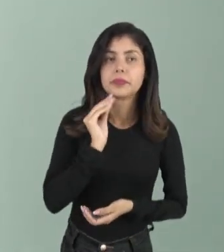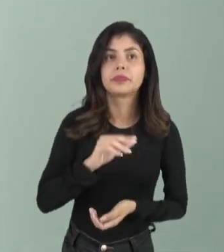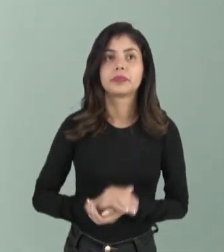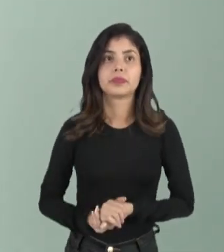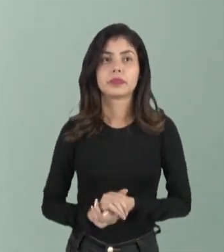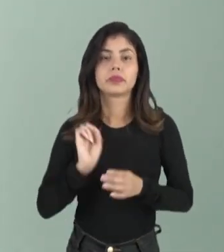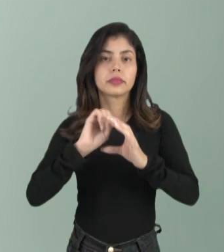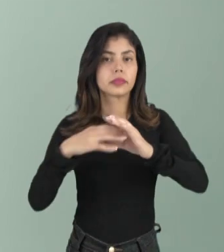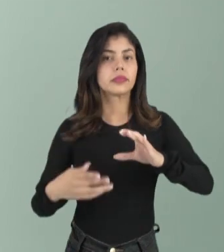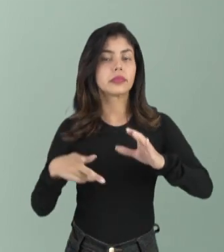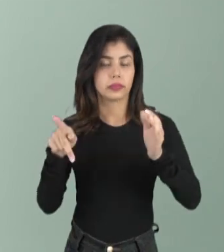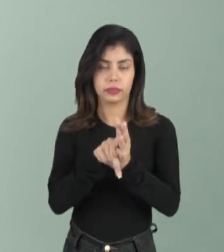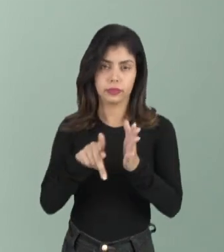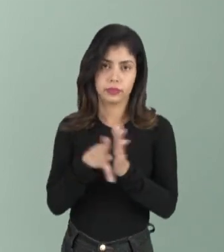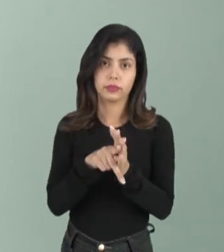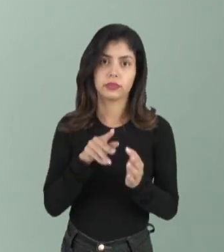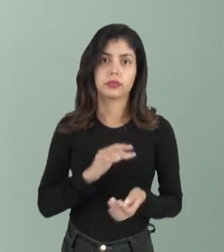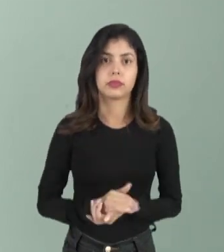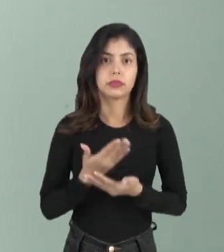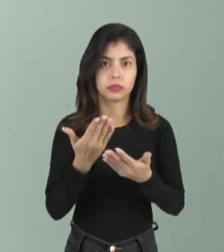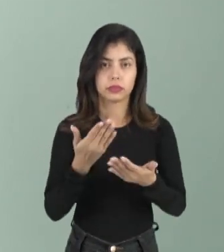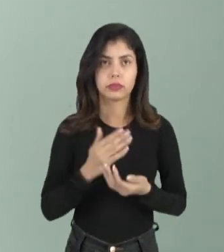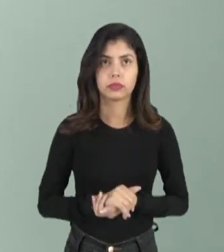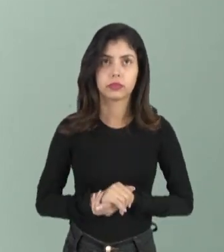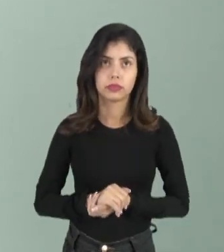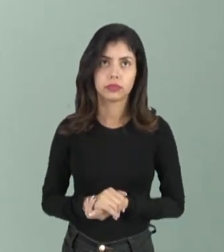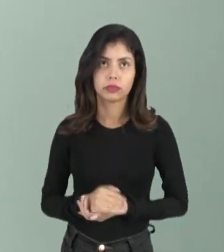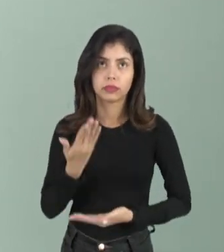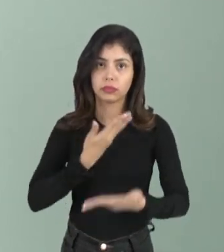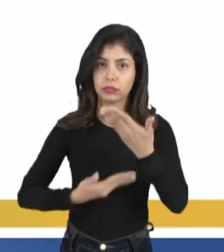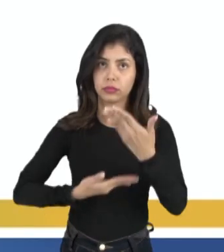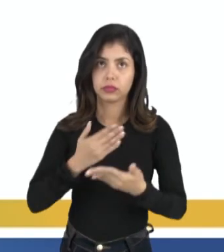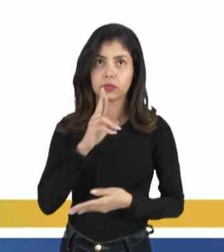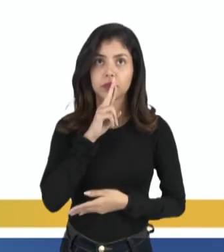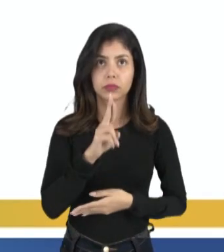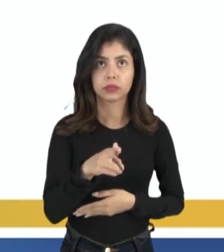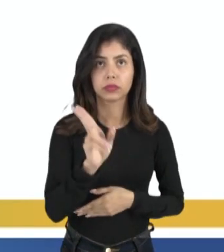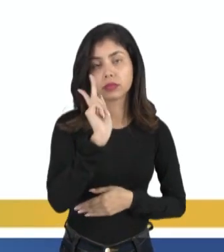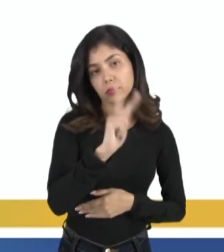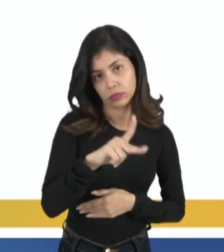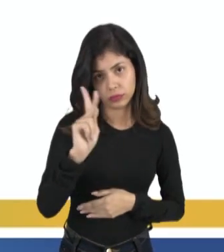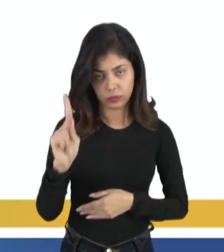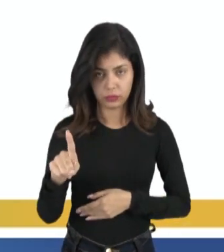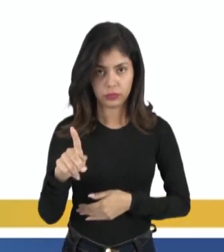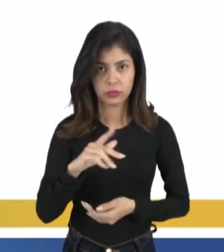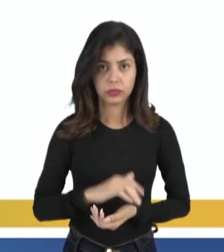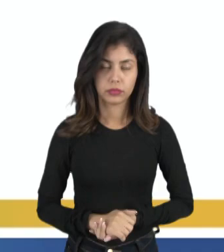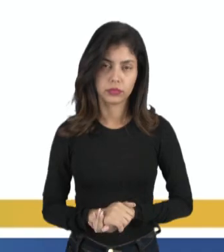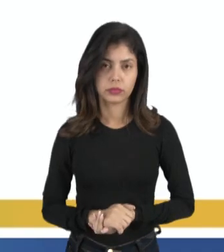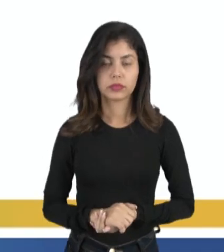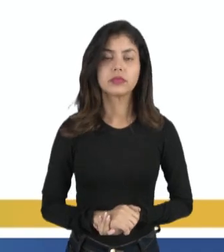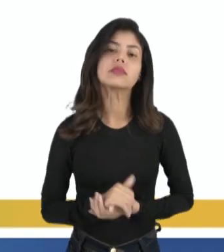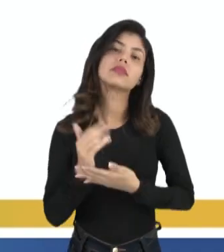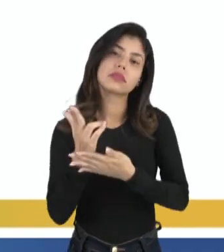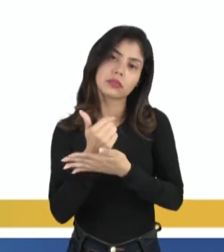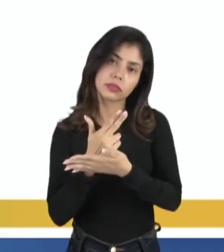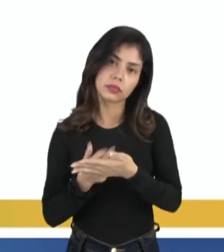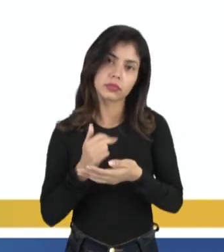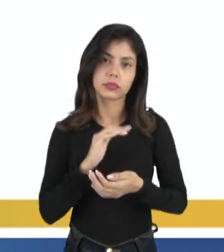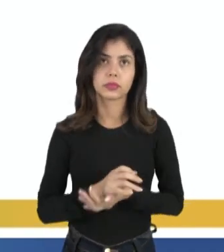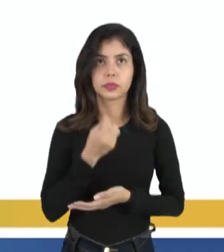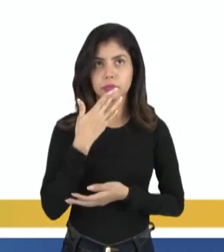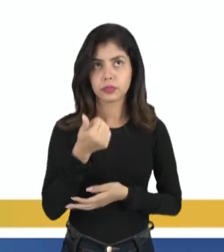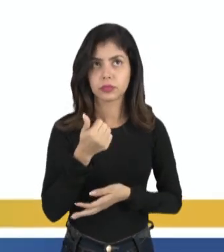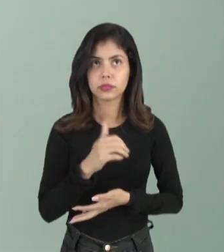as suas características próprias aí tá compartilhe a resposta com o seu professor de